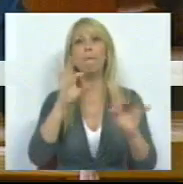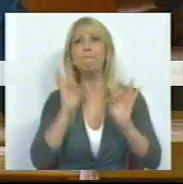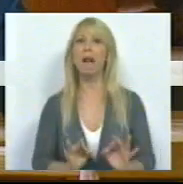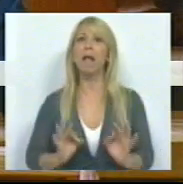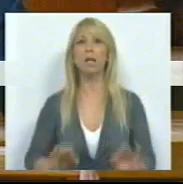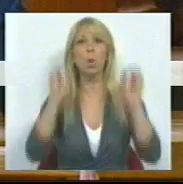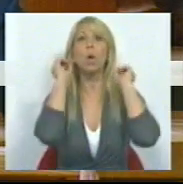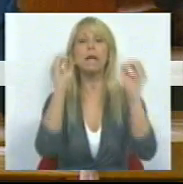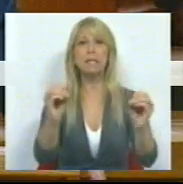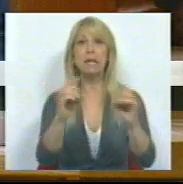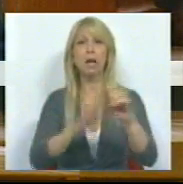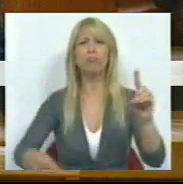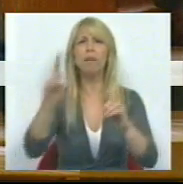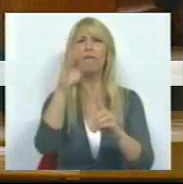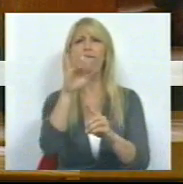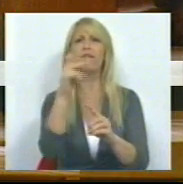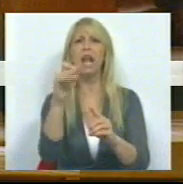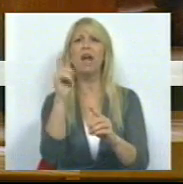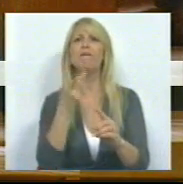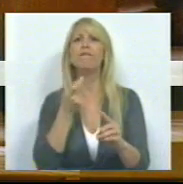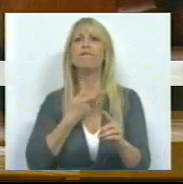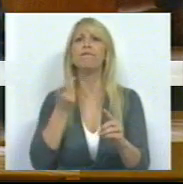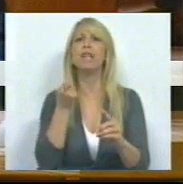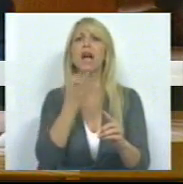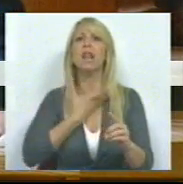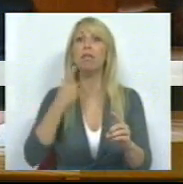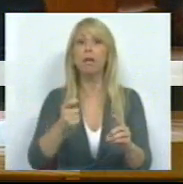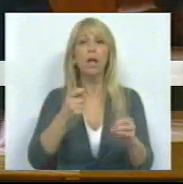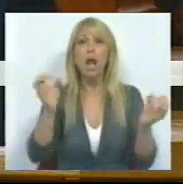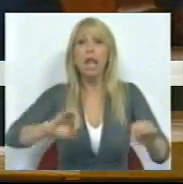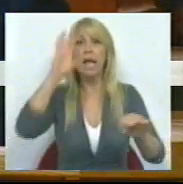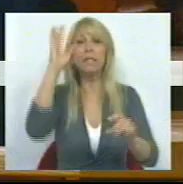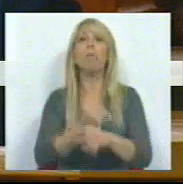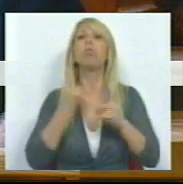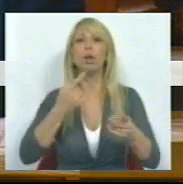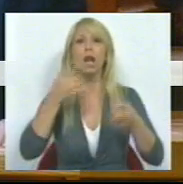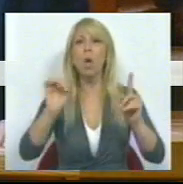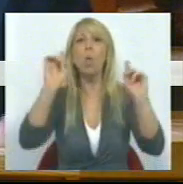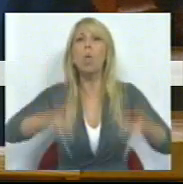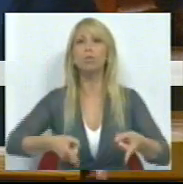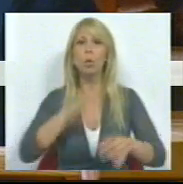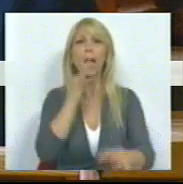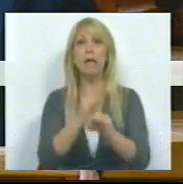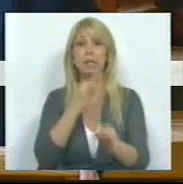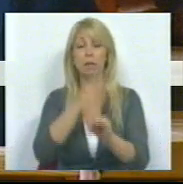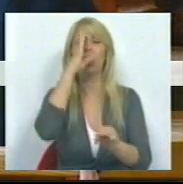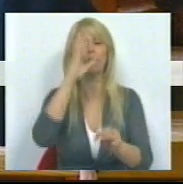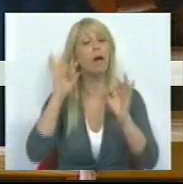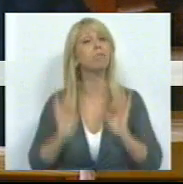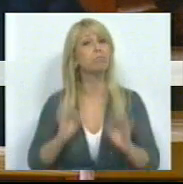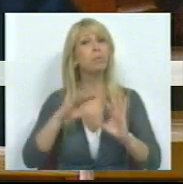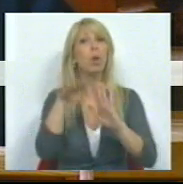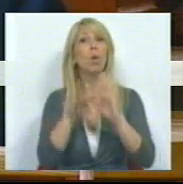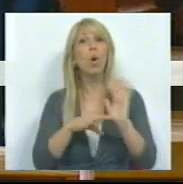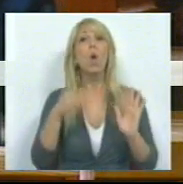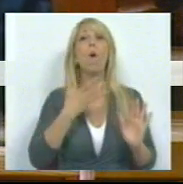de Sabarix Cabanelas em Vila Verde, ninguém sabe porque não se iniciou em setembro. O que se sabe ao certo é que a reprogramação do PRODER